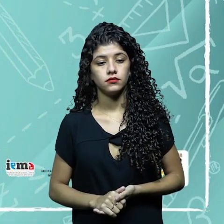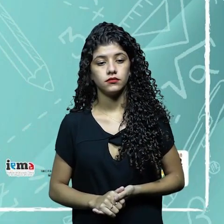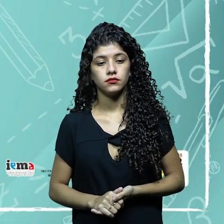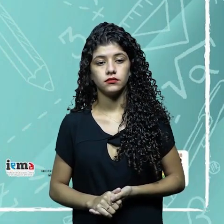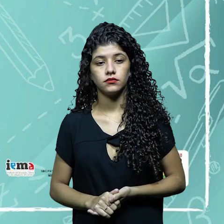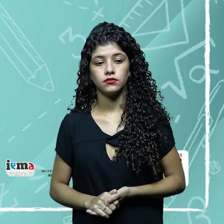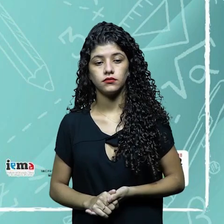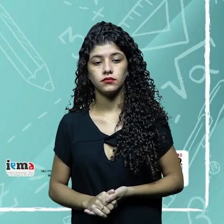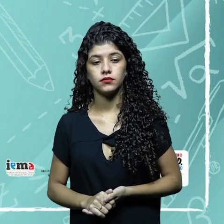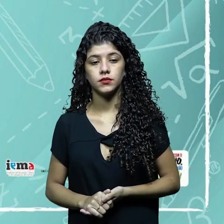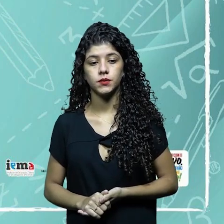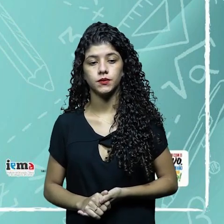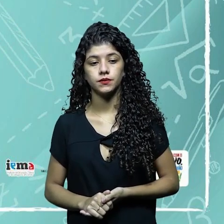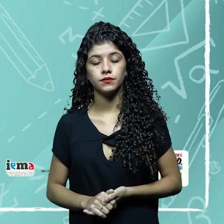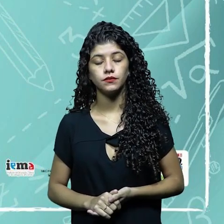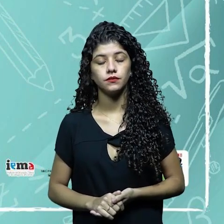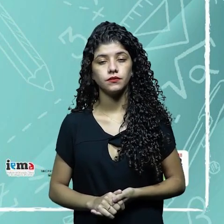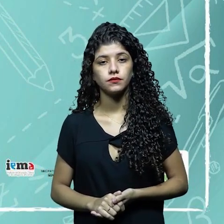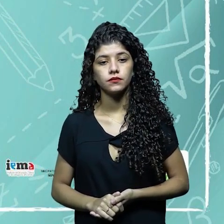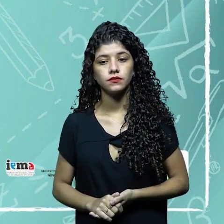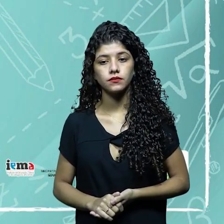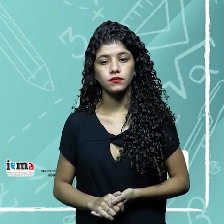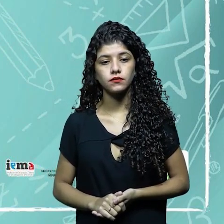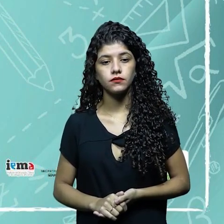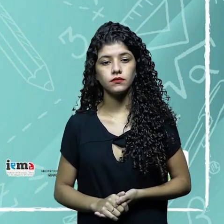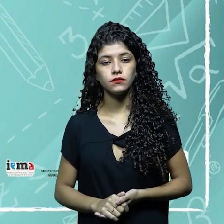pelo menu, clicando